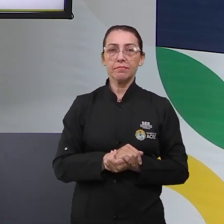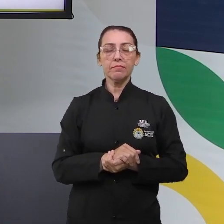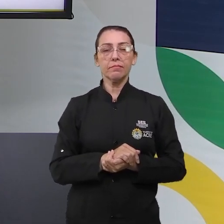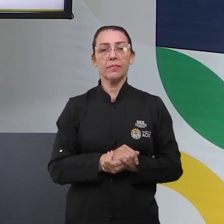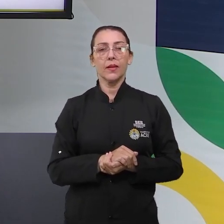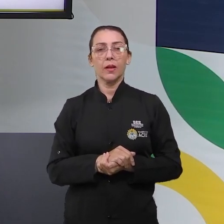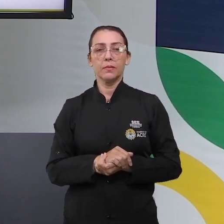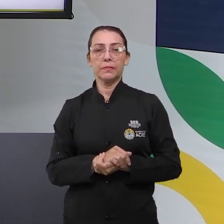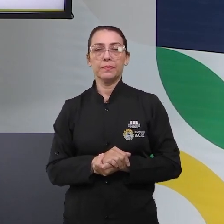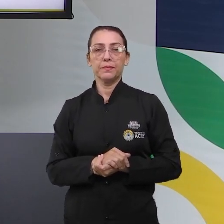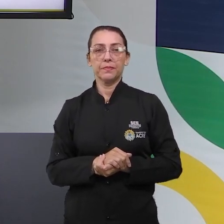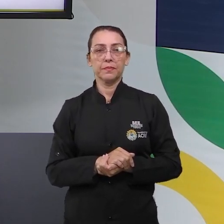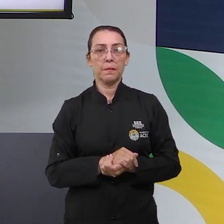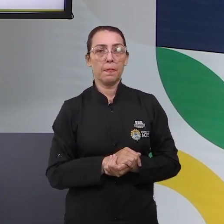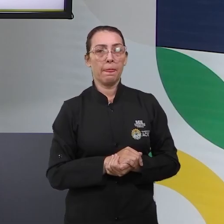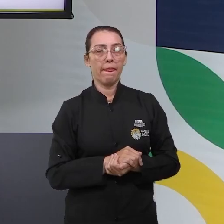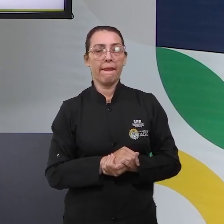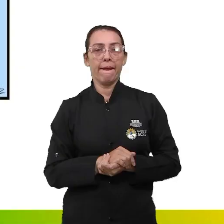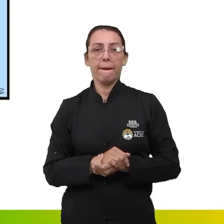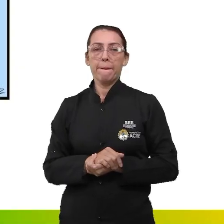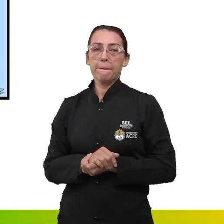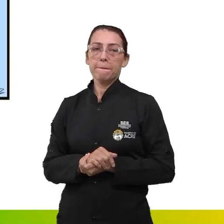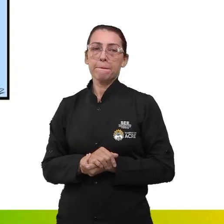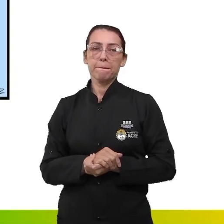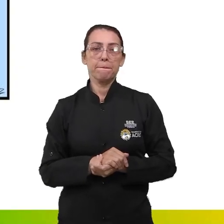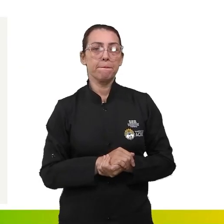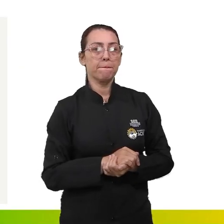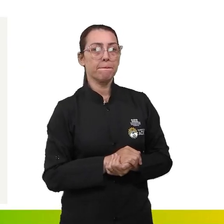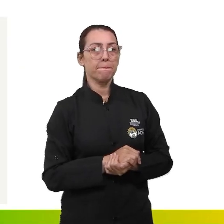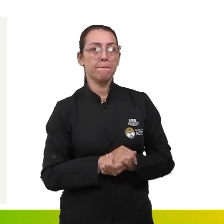da reflexão aí. Continuando.